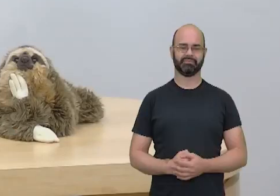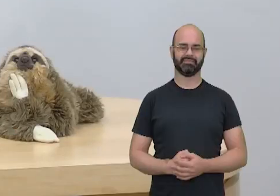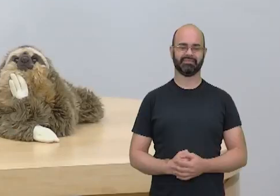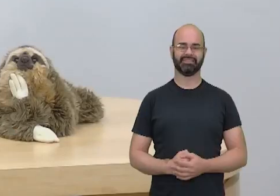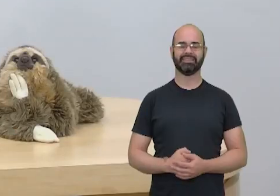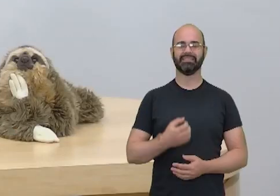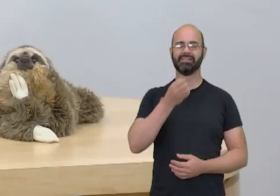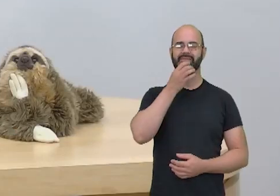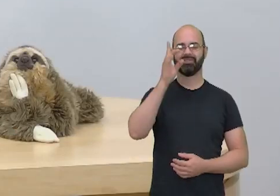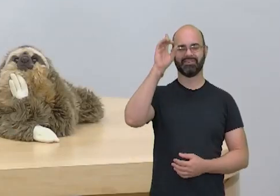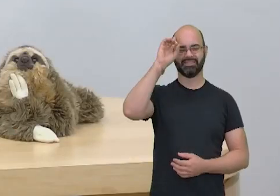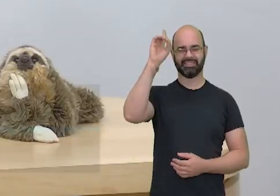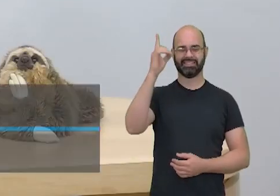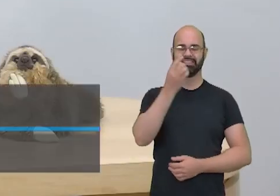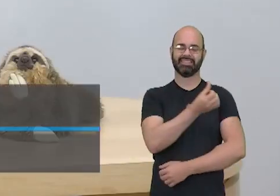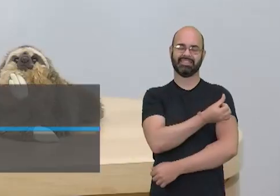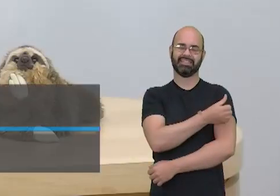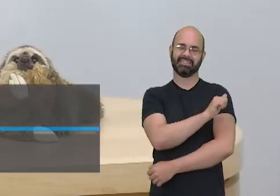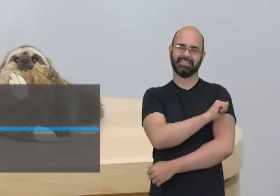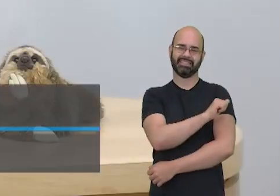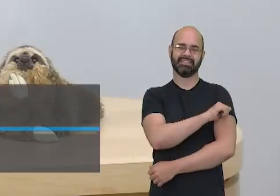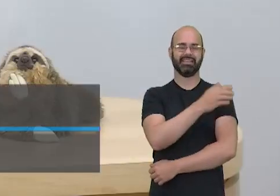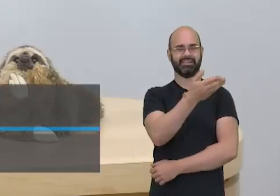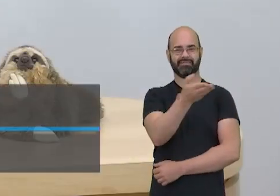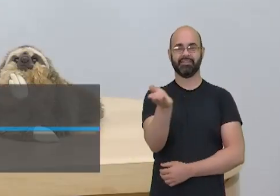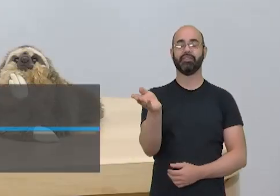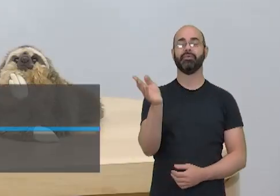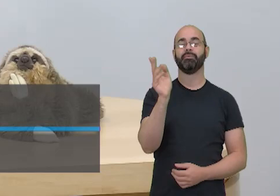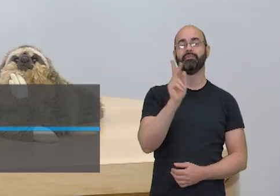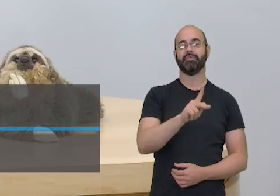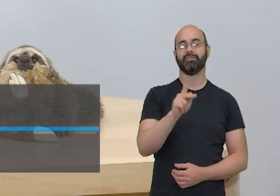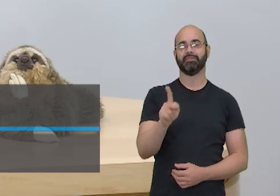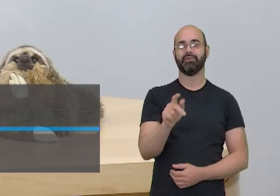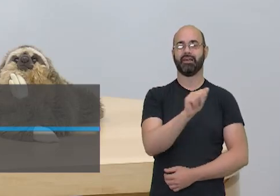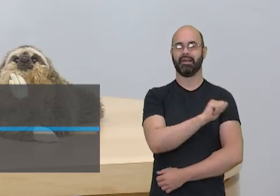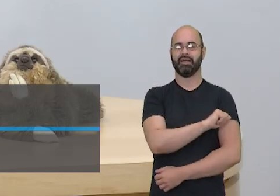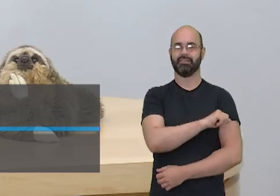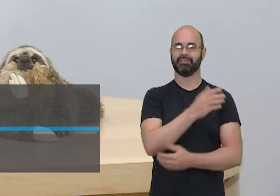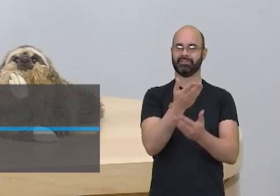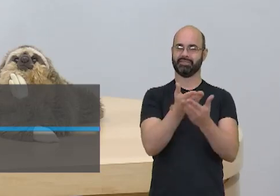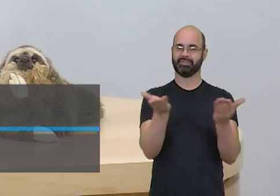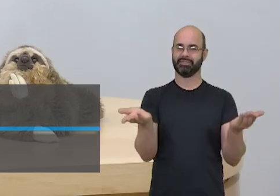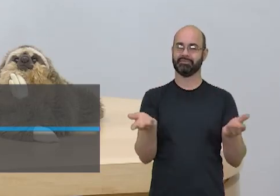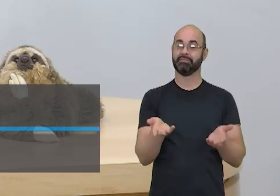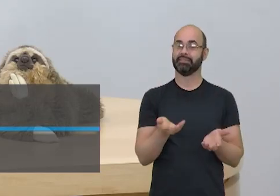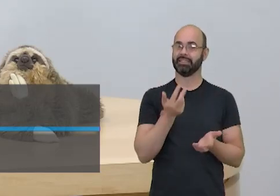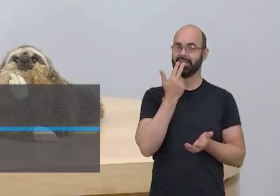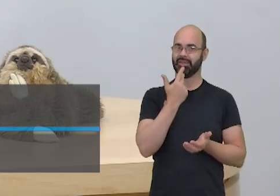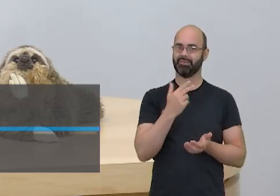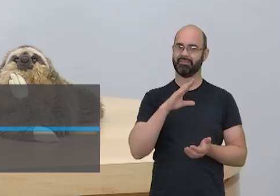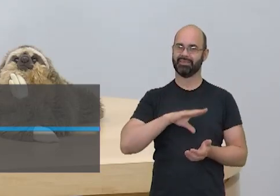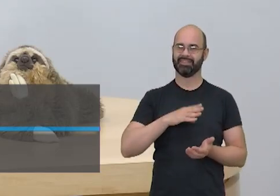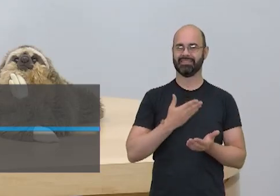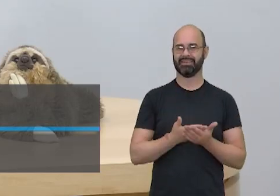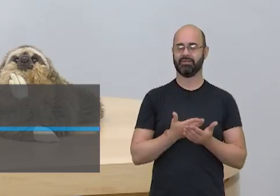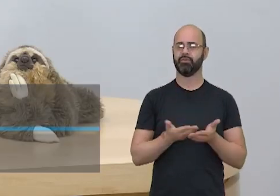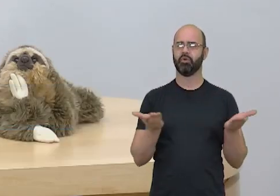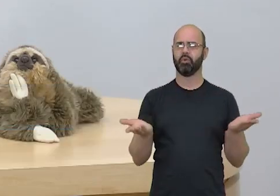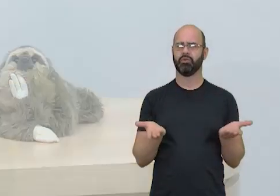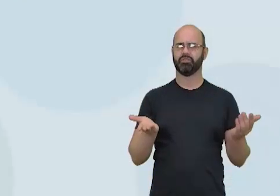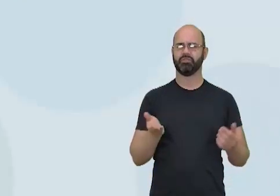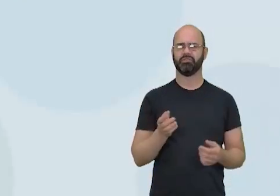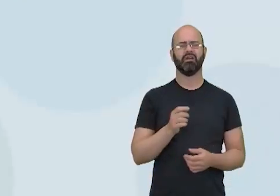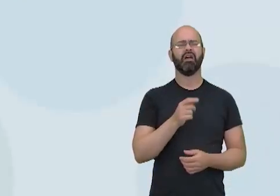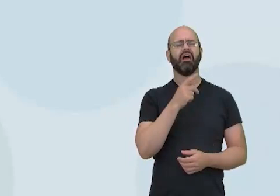Bom dia, sexto ano, professores e alunos. Mais uma aula de língua portuguesa e hoje, quem disse isso?